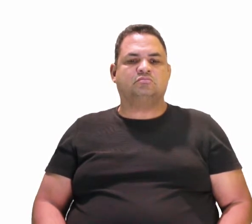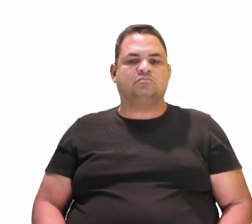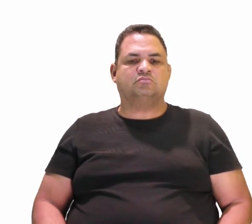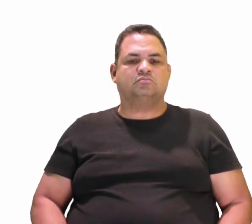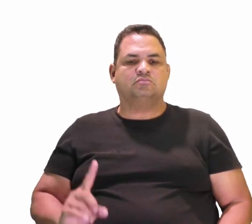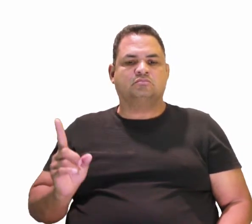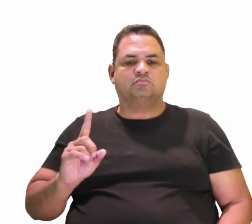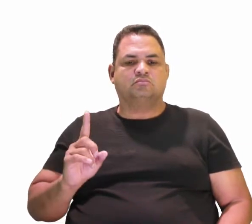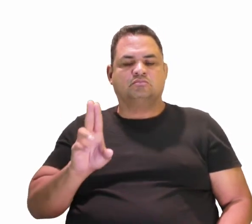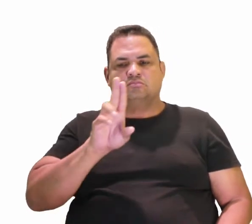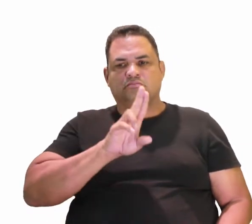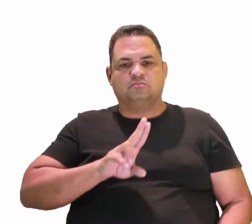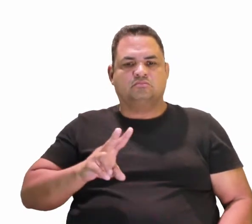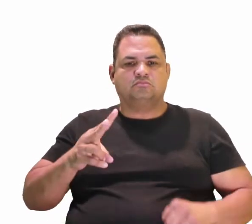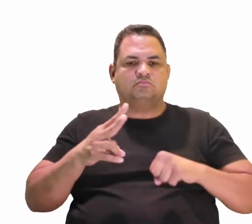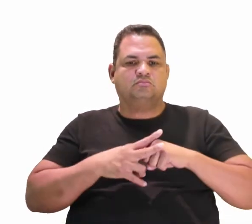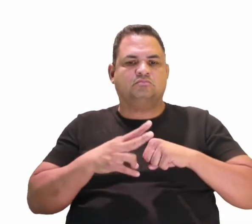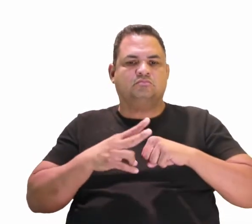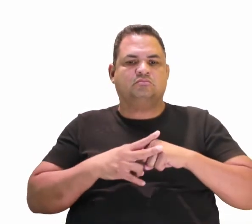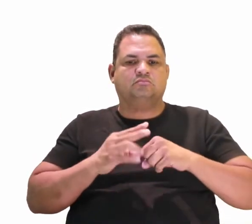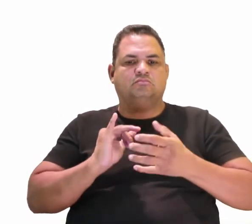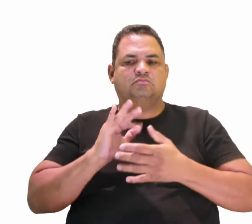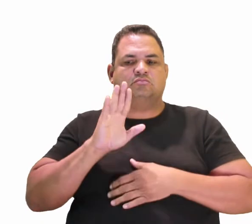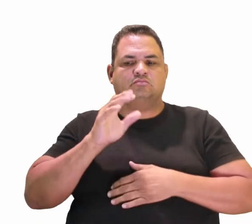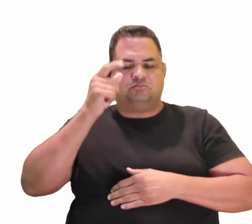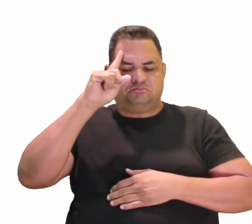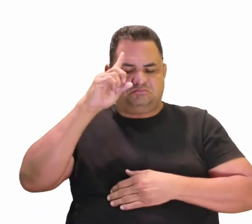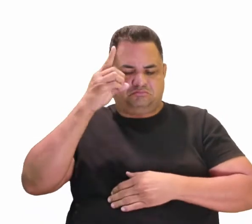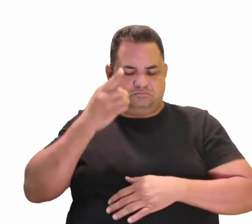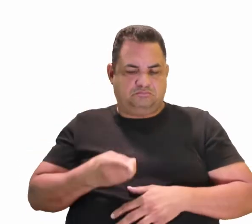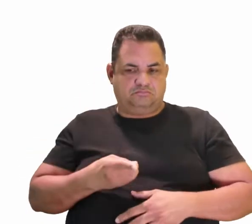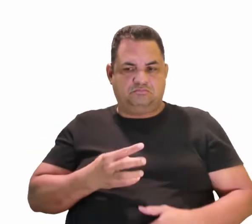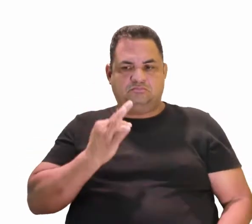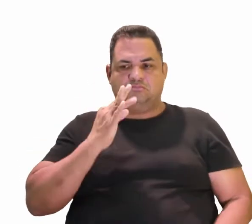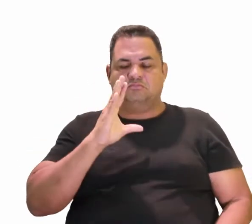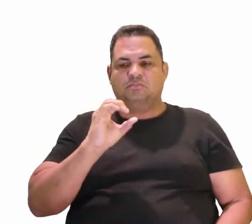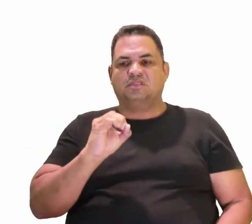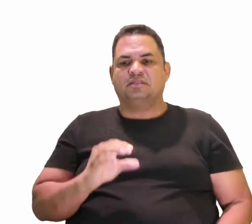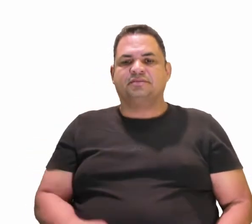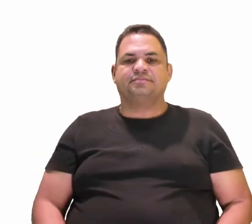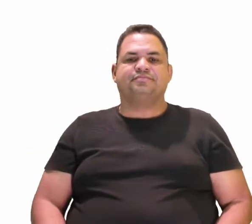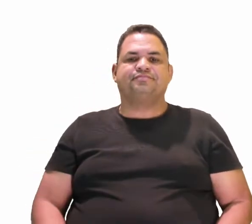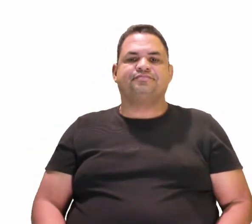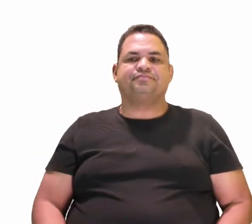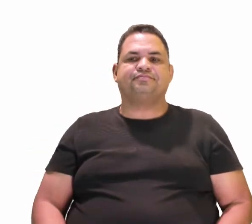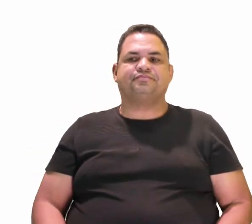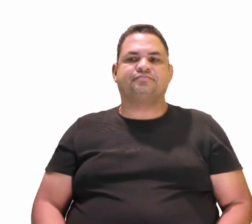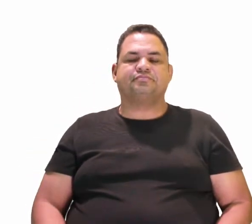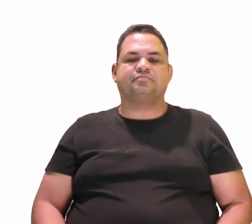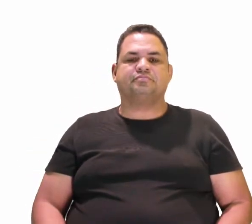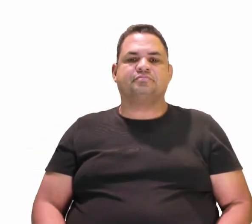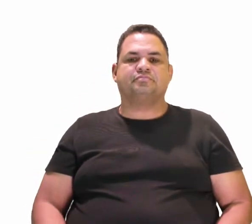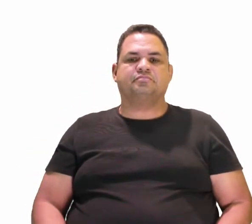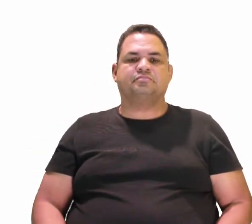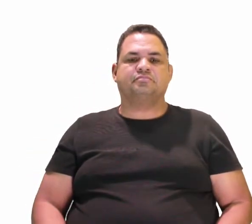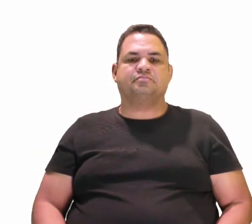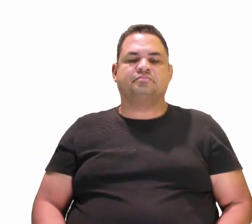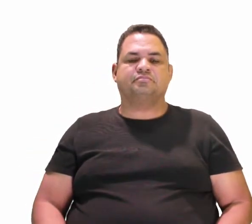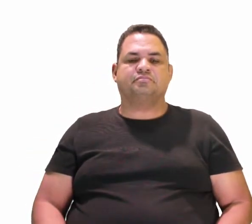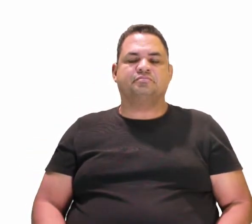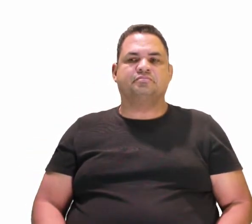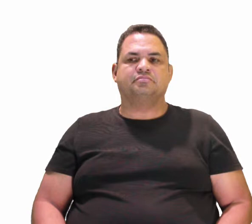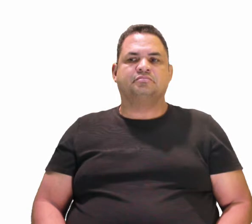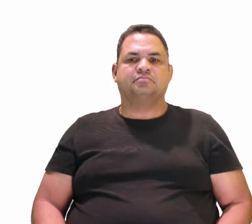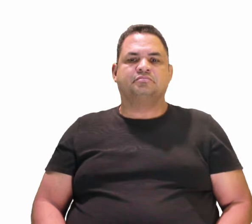vou usar nenhum verbo no modo imperativo com a presença do to, dessa partículazinha que vem antes